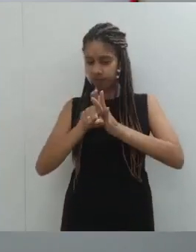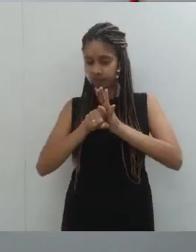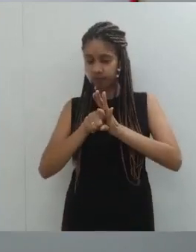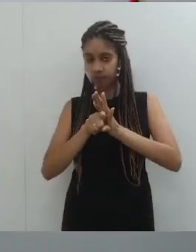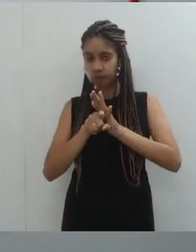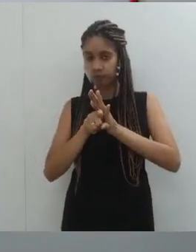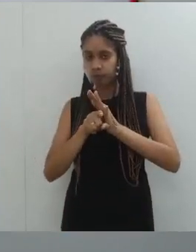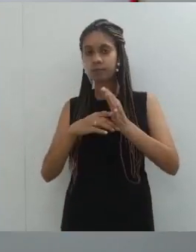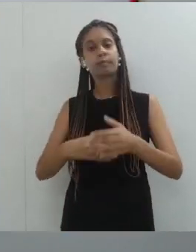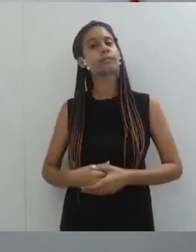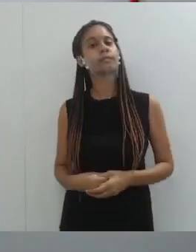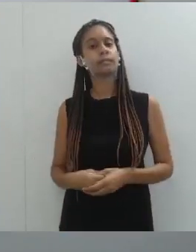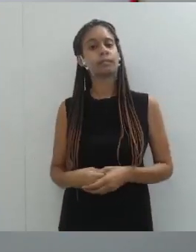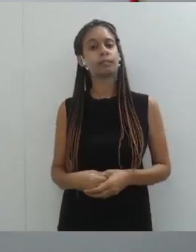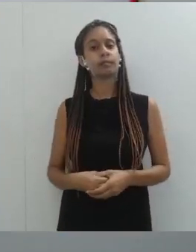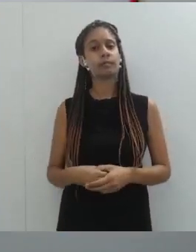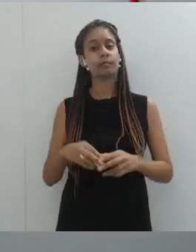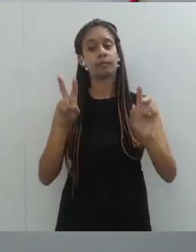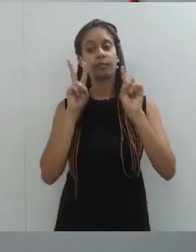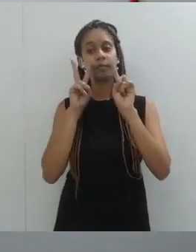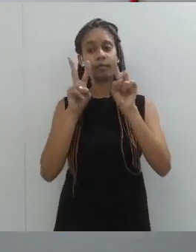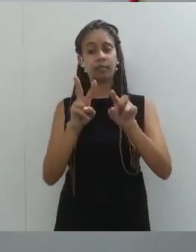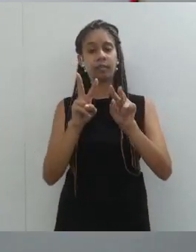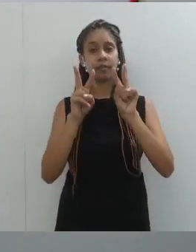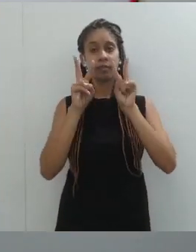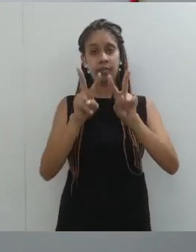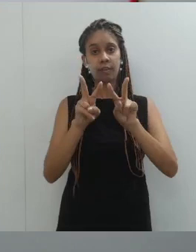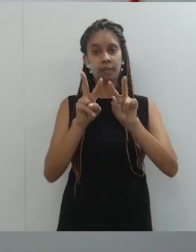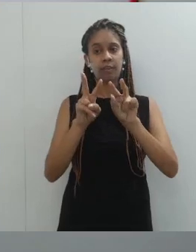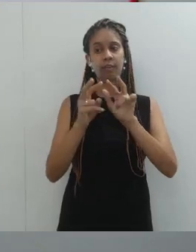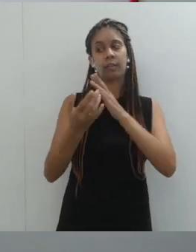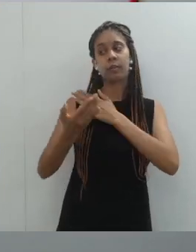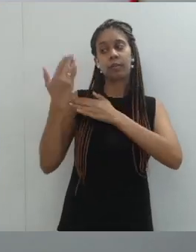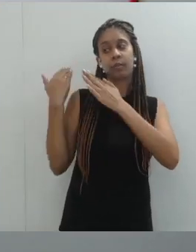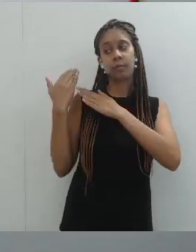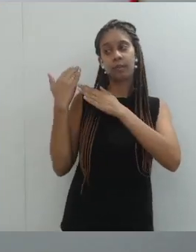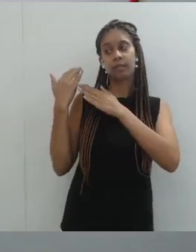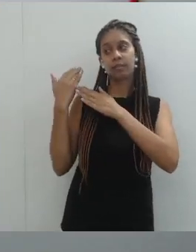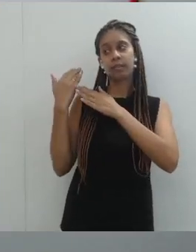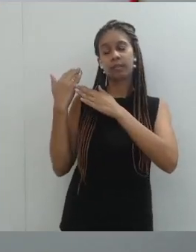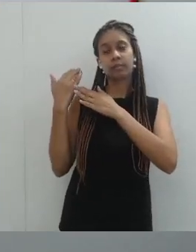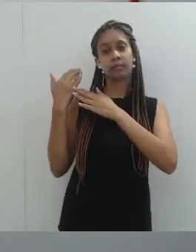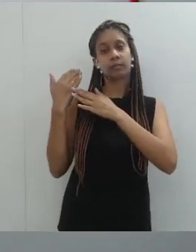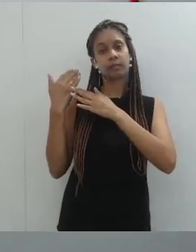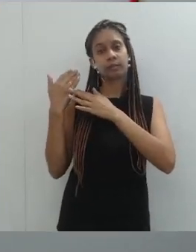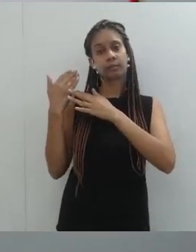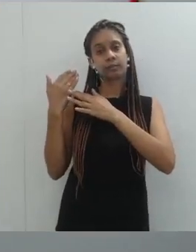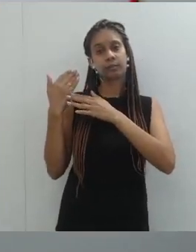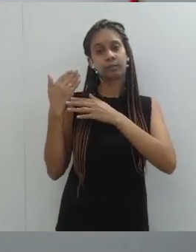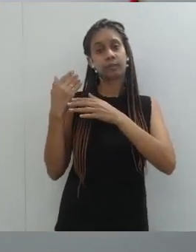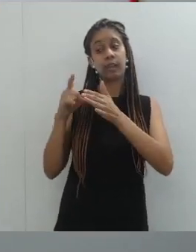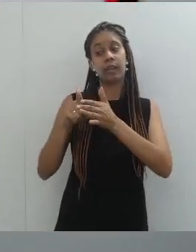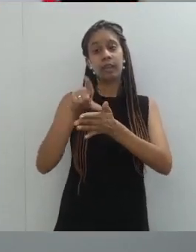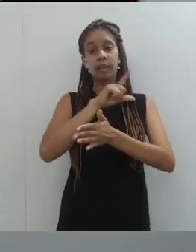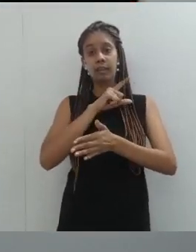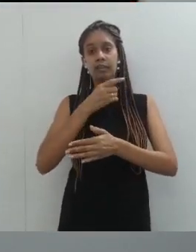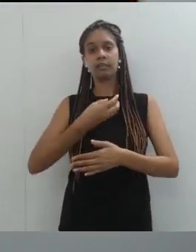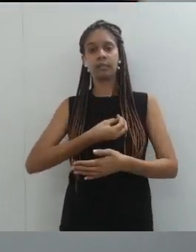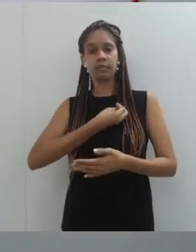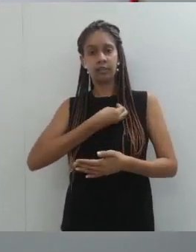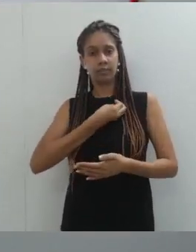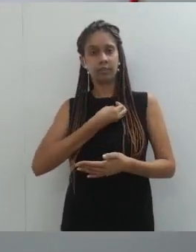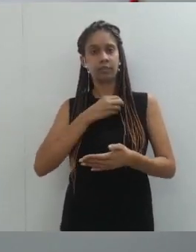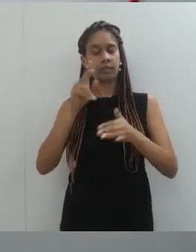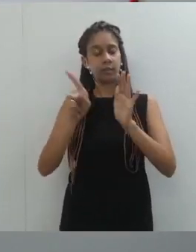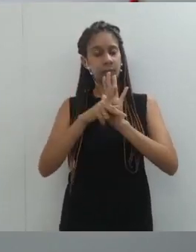olhar para o passado do presente, vai olhar para trás do tempo em que vive. Bacana? Fica